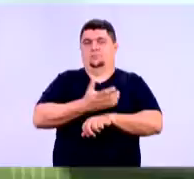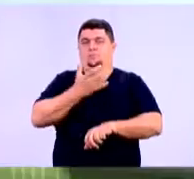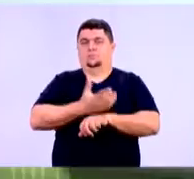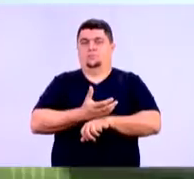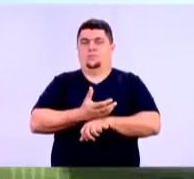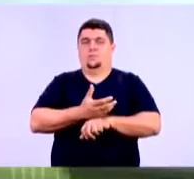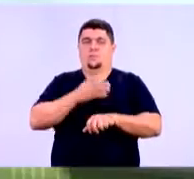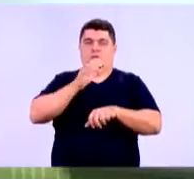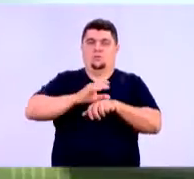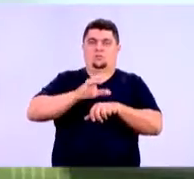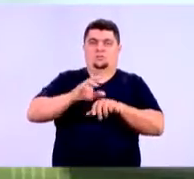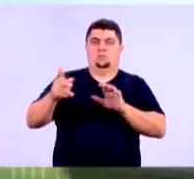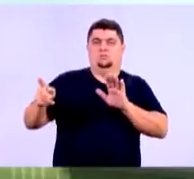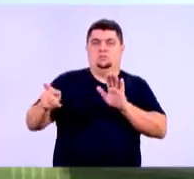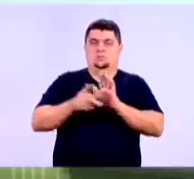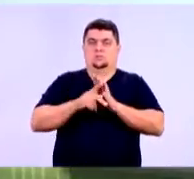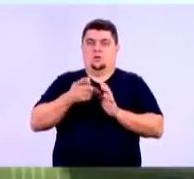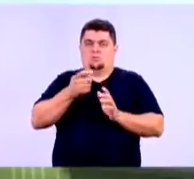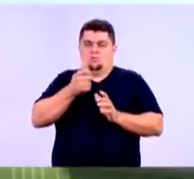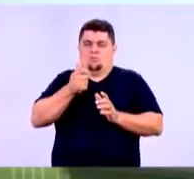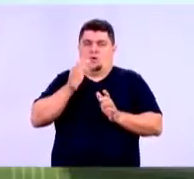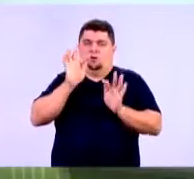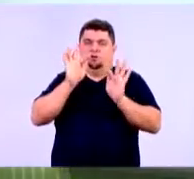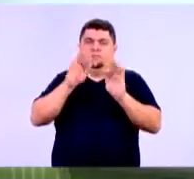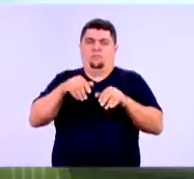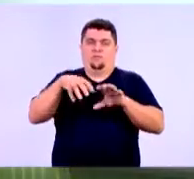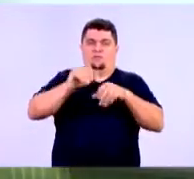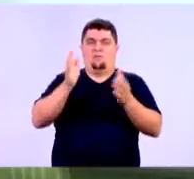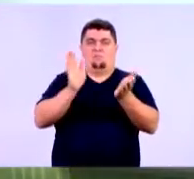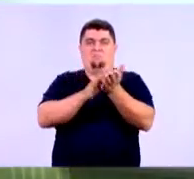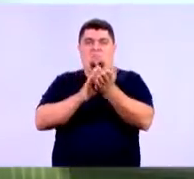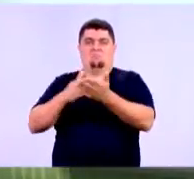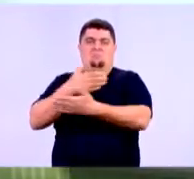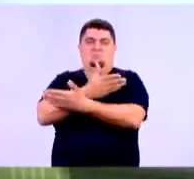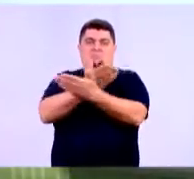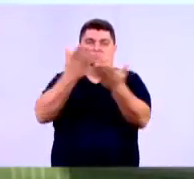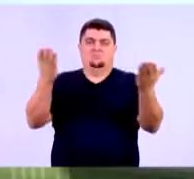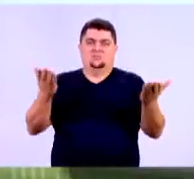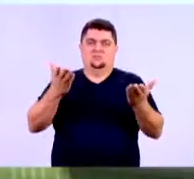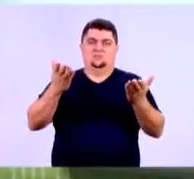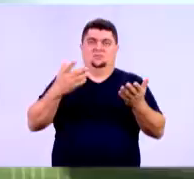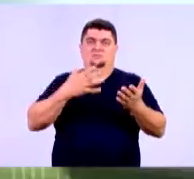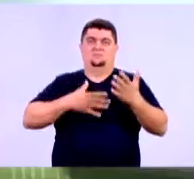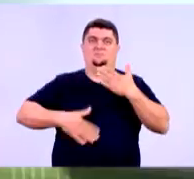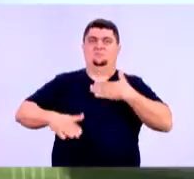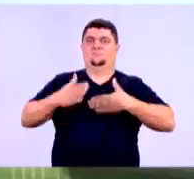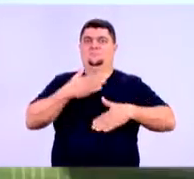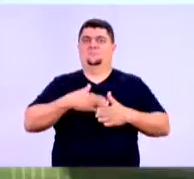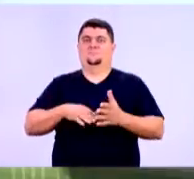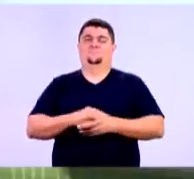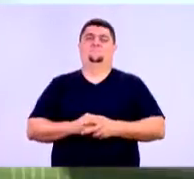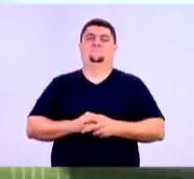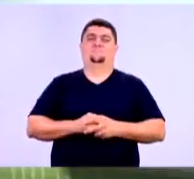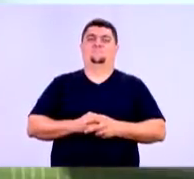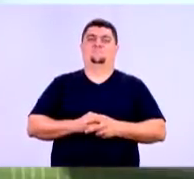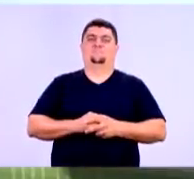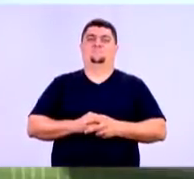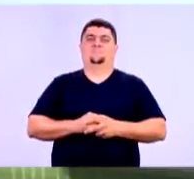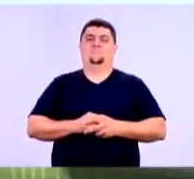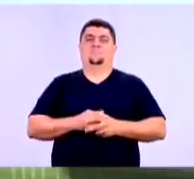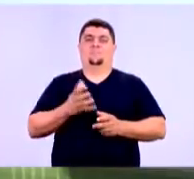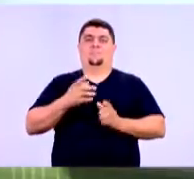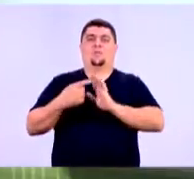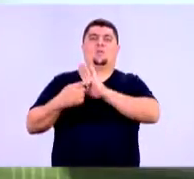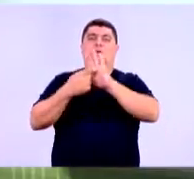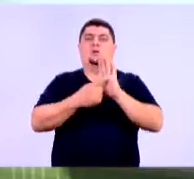do nosso curso, agora vocês estão prestes a se formar, né, gente? Parabéns, estamos bem ansiosos, né, com essa formação. Reta final, né? Reta final. Ela vai ser